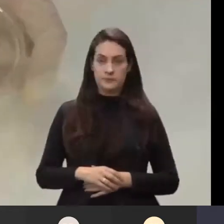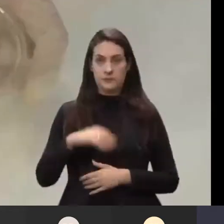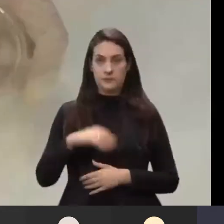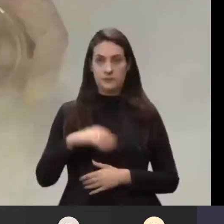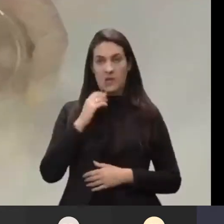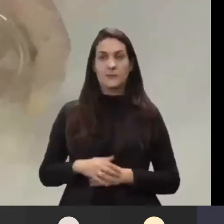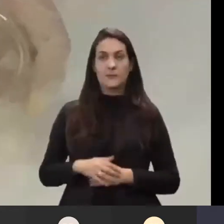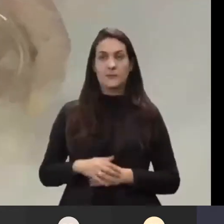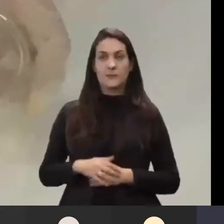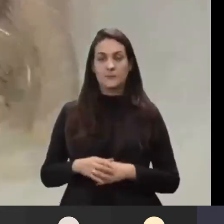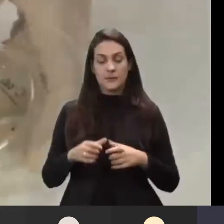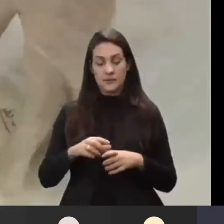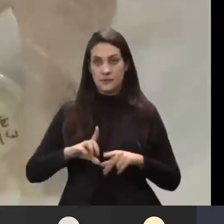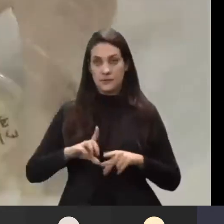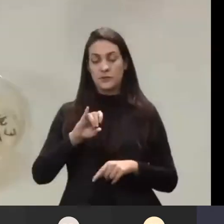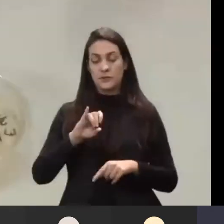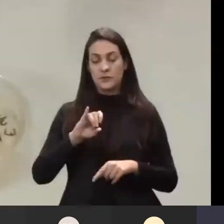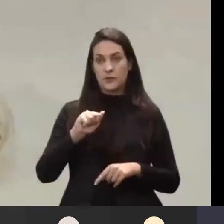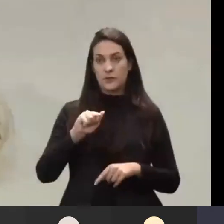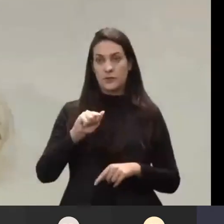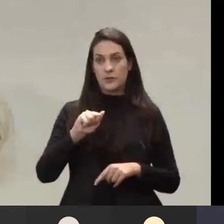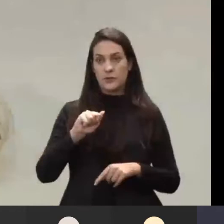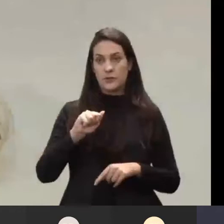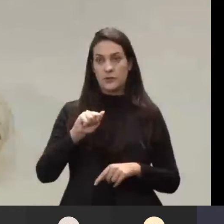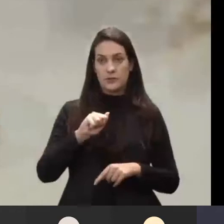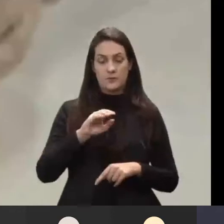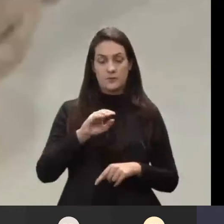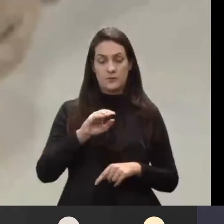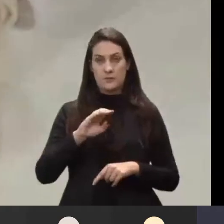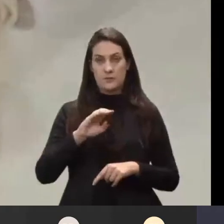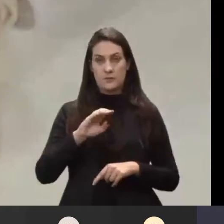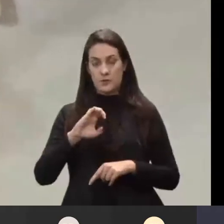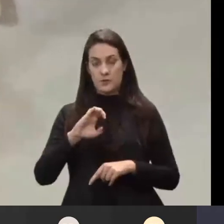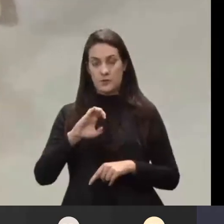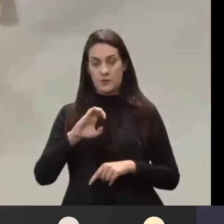que ele esteja ali fixo à superfície do agar.